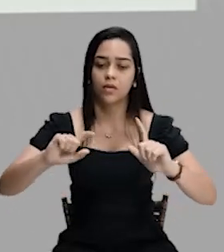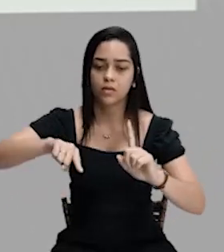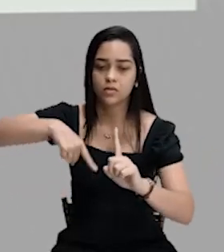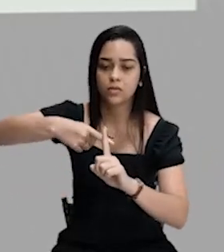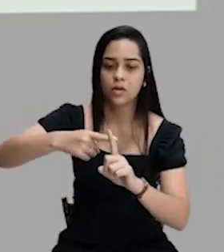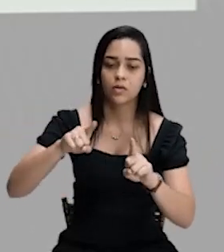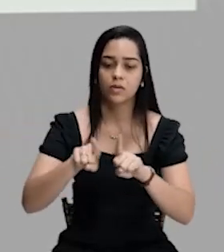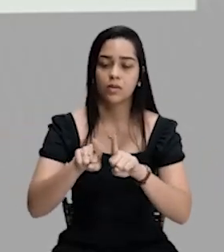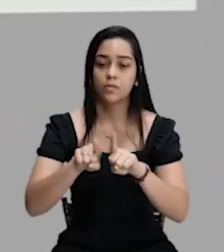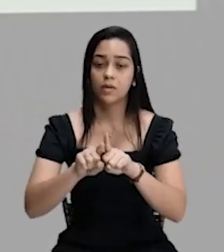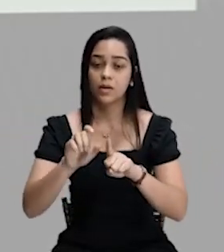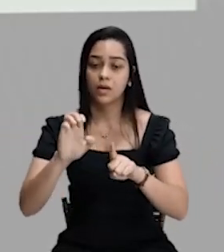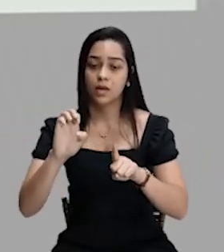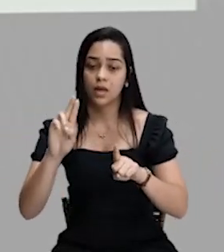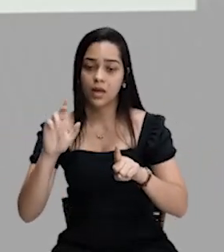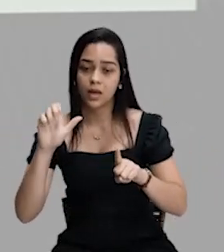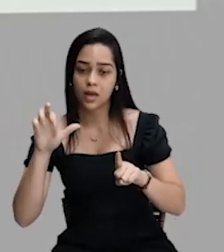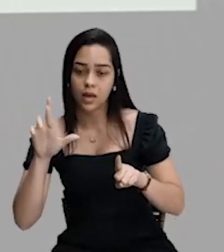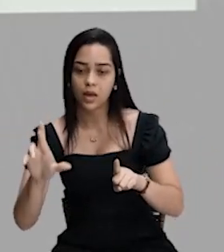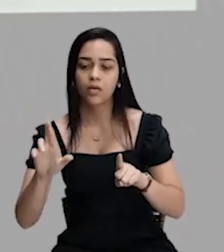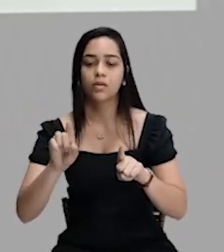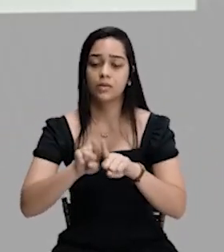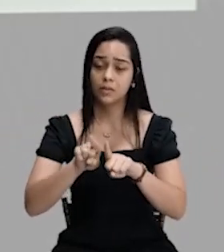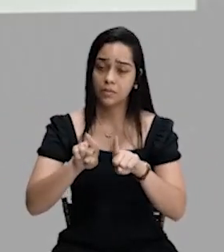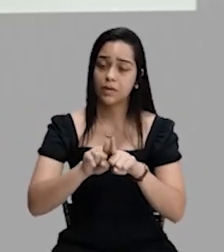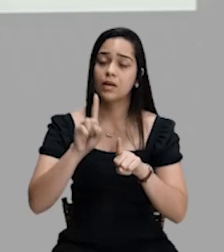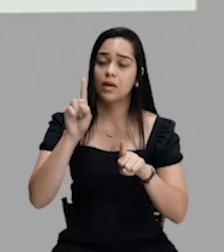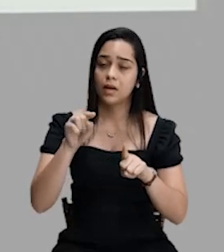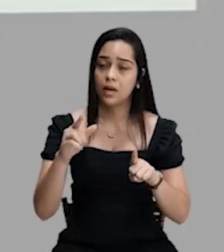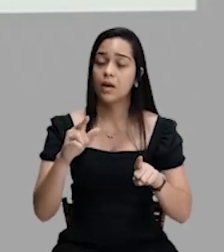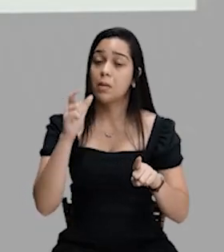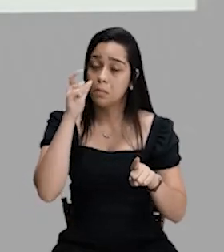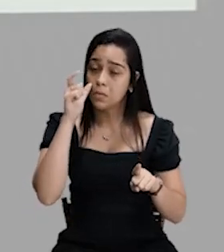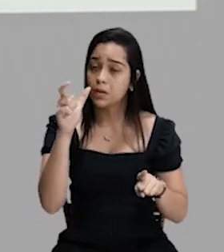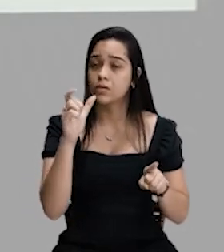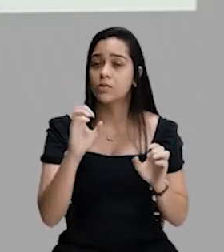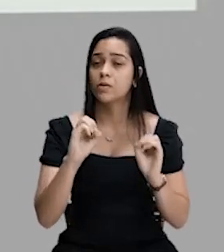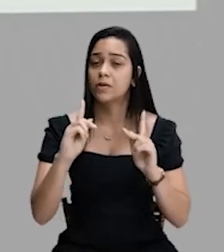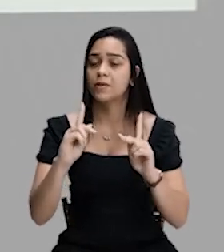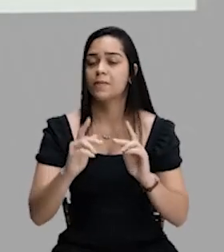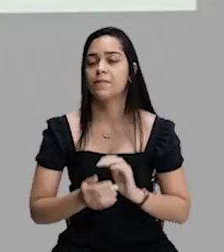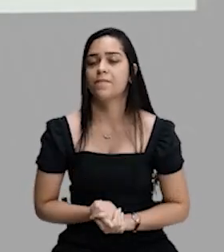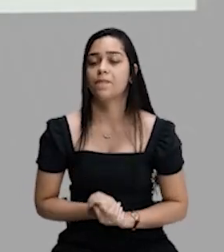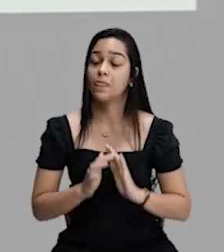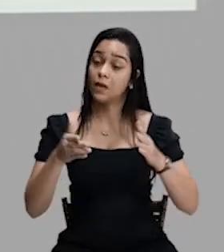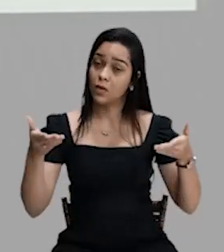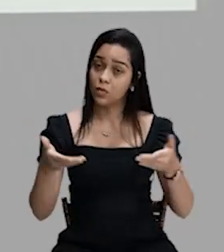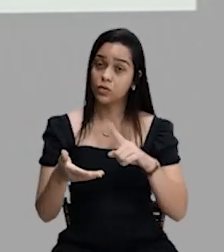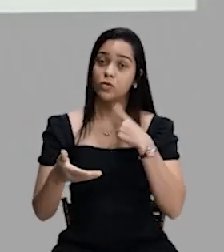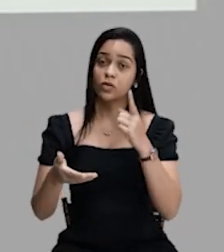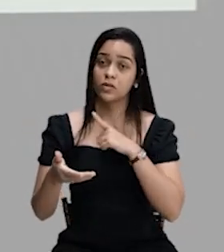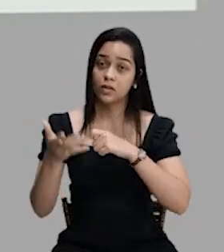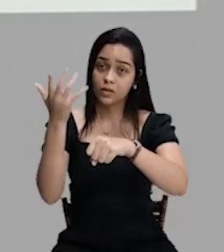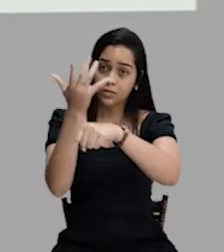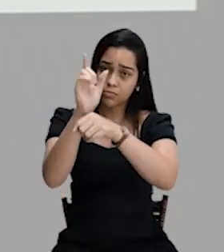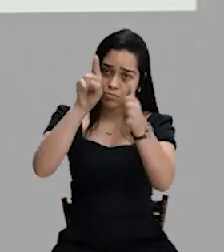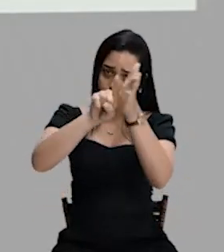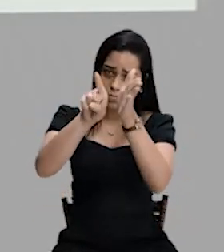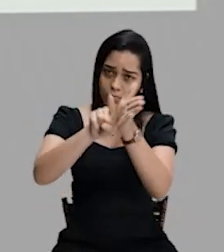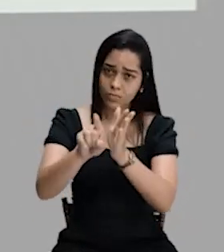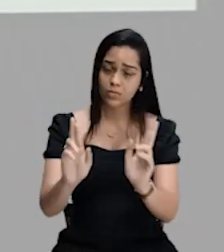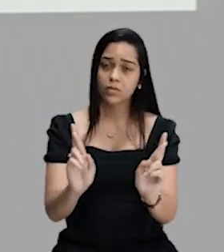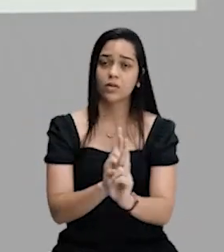usando uma forma de Euler tá uma questão bastante interessante Ok galera Então hoje nós fizemos exercícios